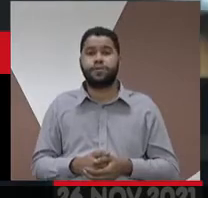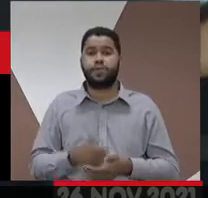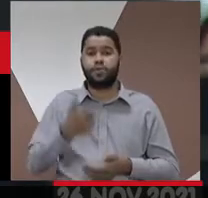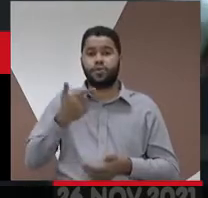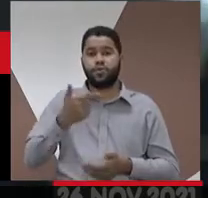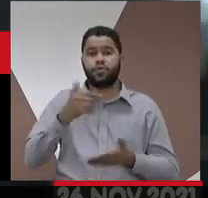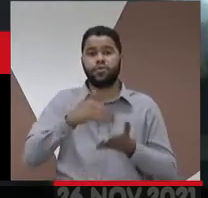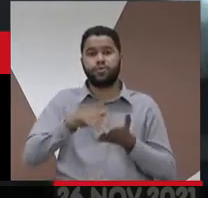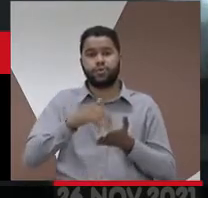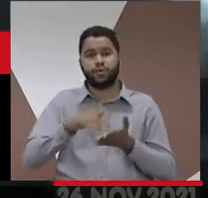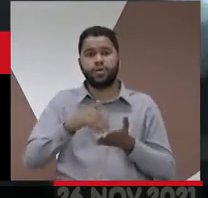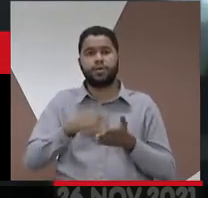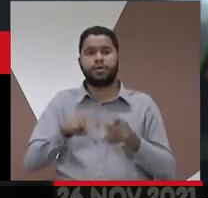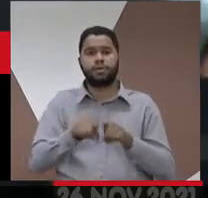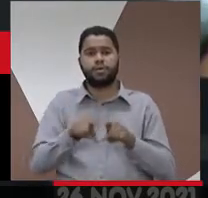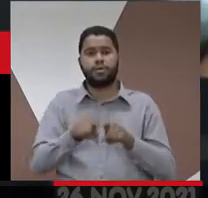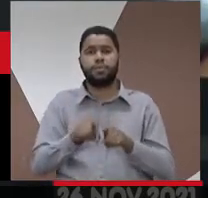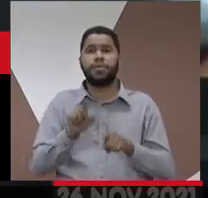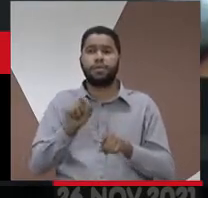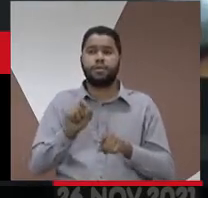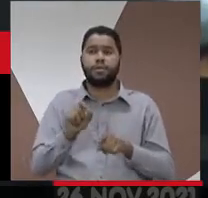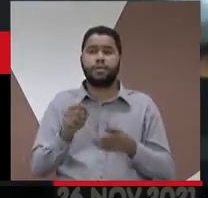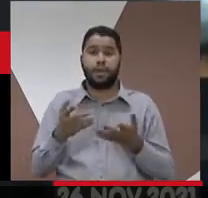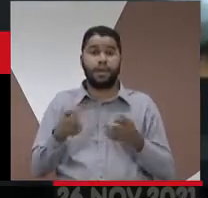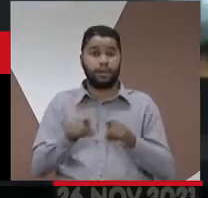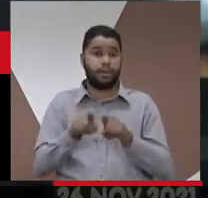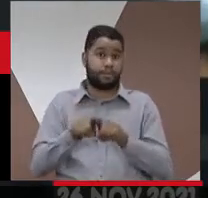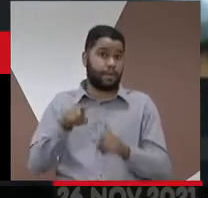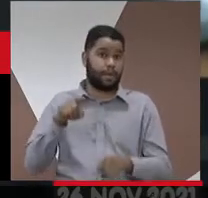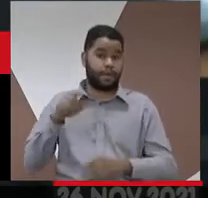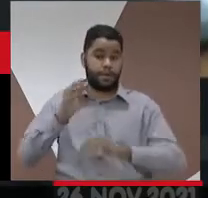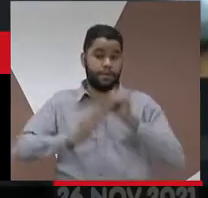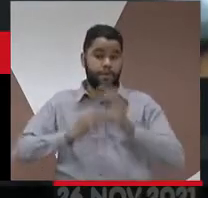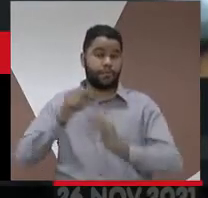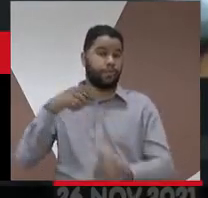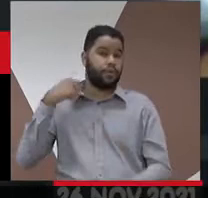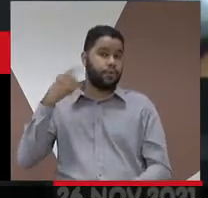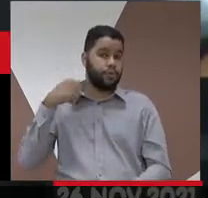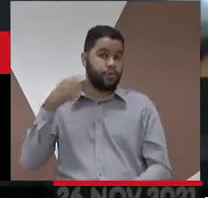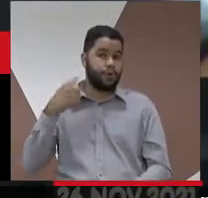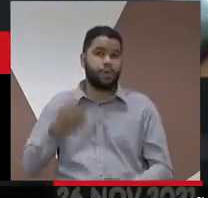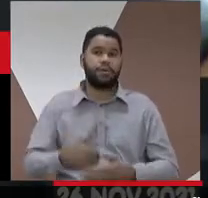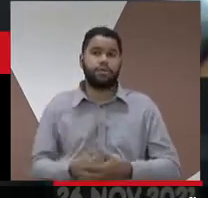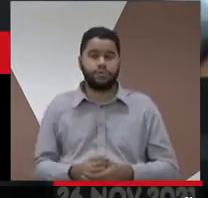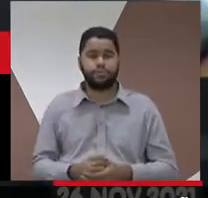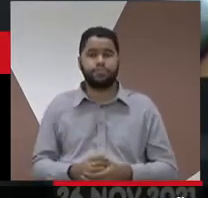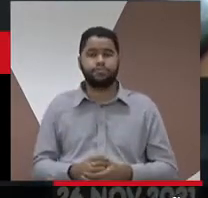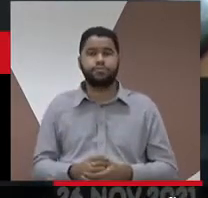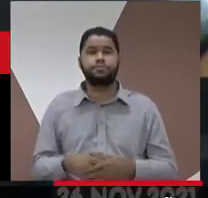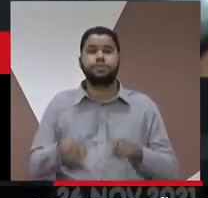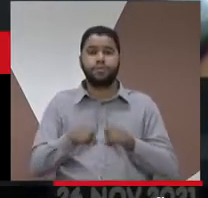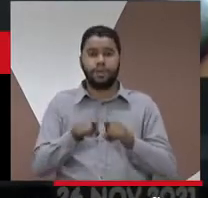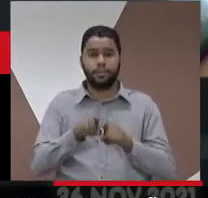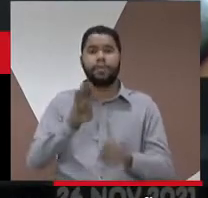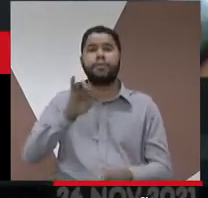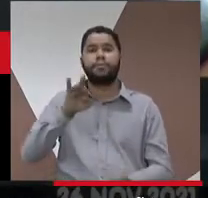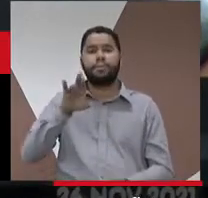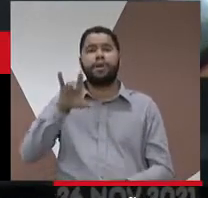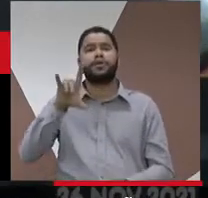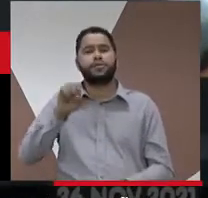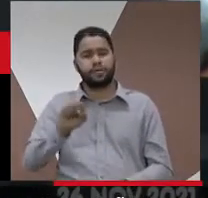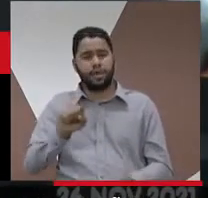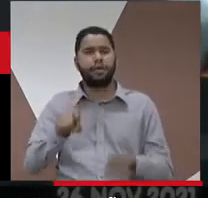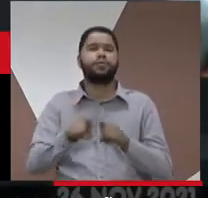subsecretário Fajardo, é advogado, Marcato é advogado, o Barcelo é advogado,